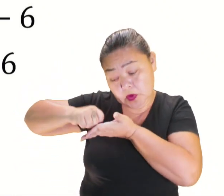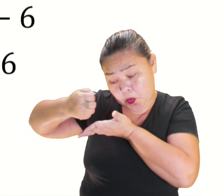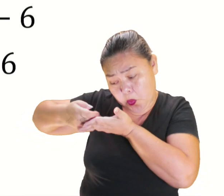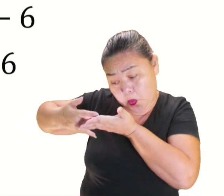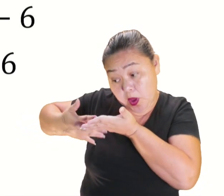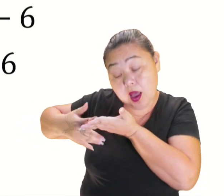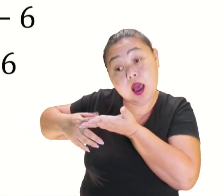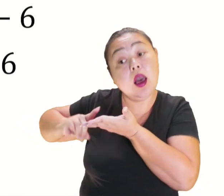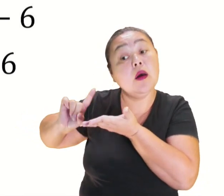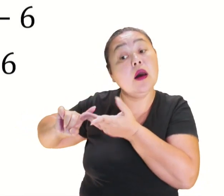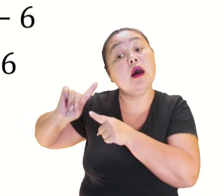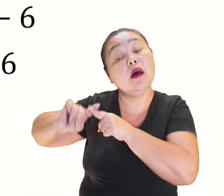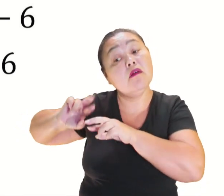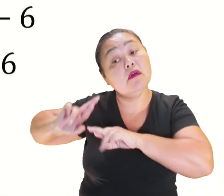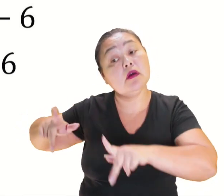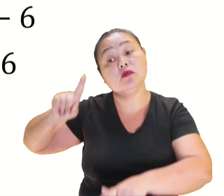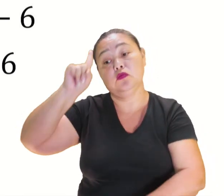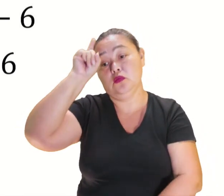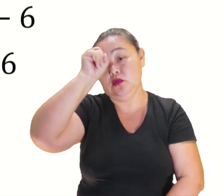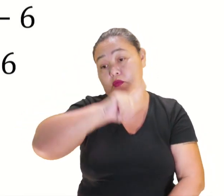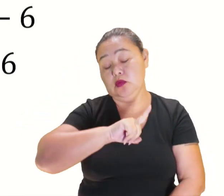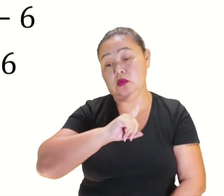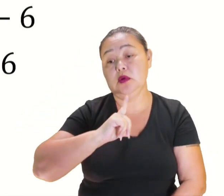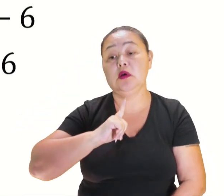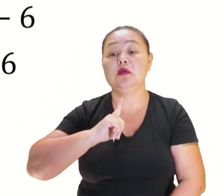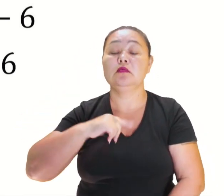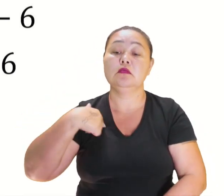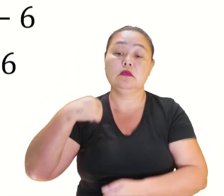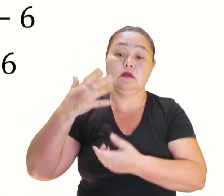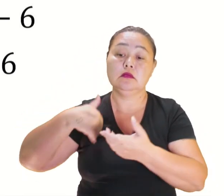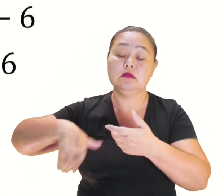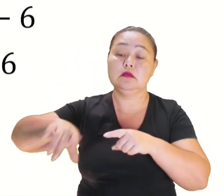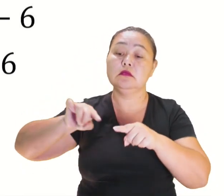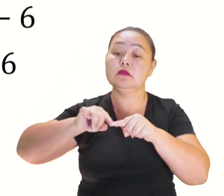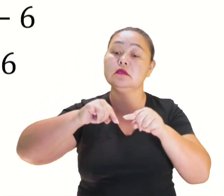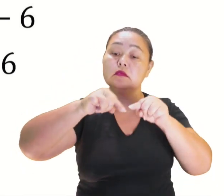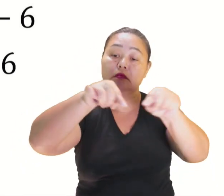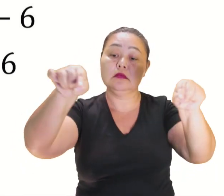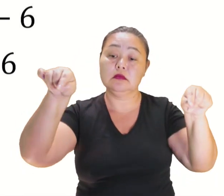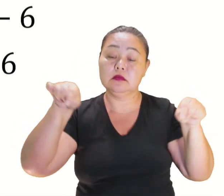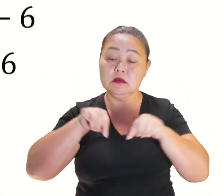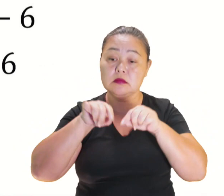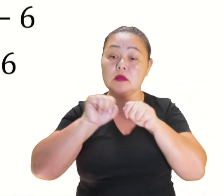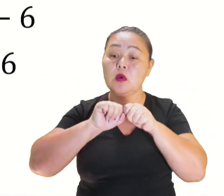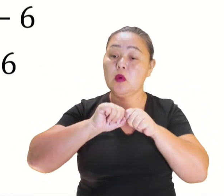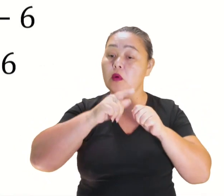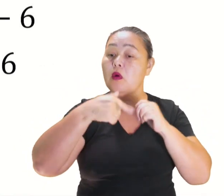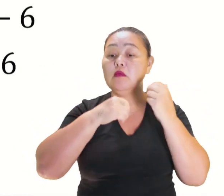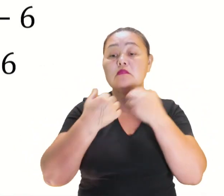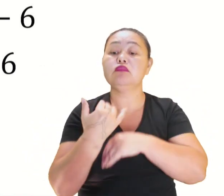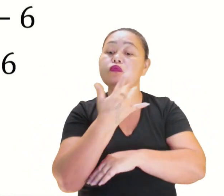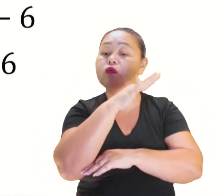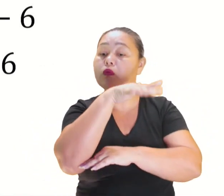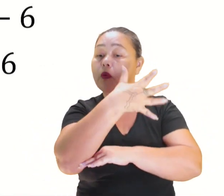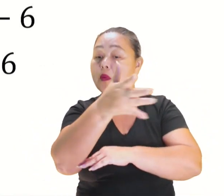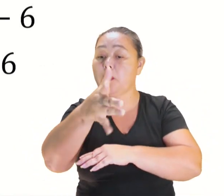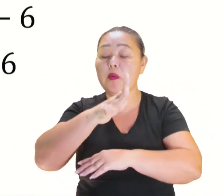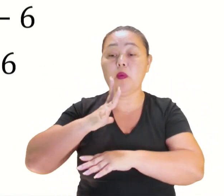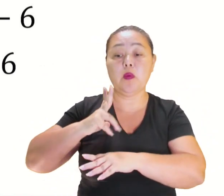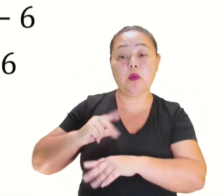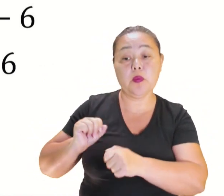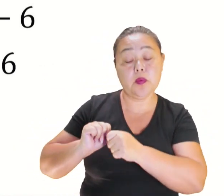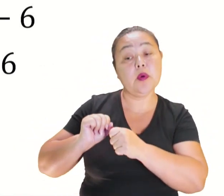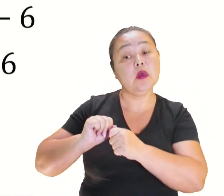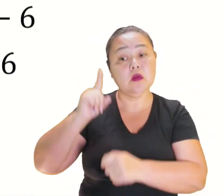difícil. É verdade. Por exemplo, roçar um alqueire de terra não é difícil, não, mas